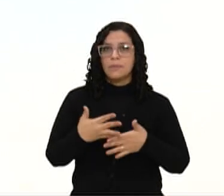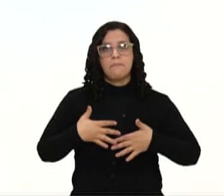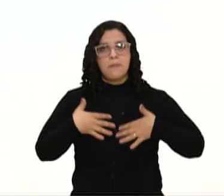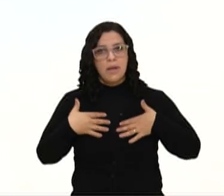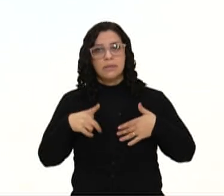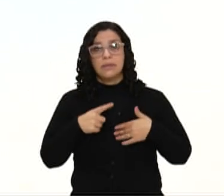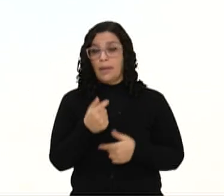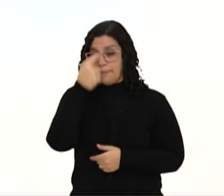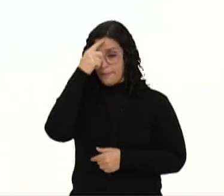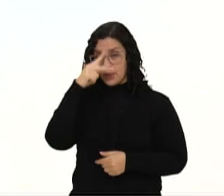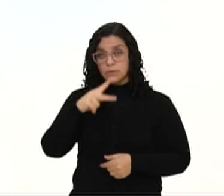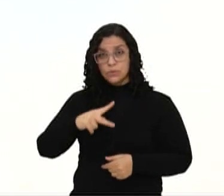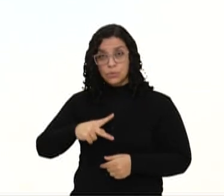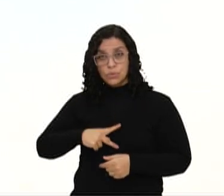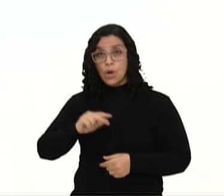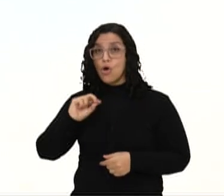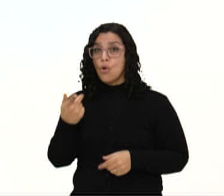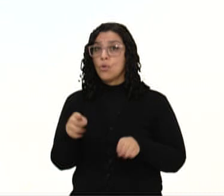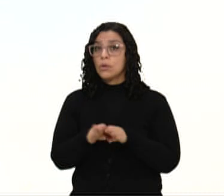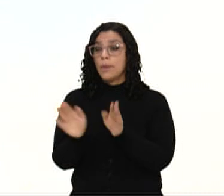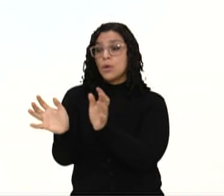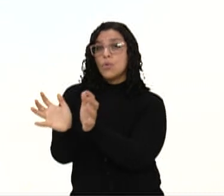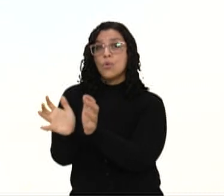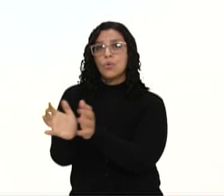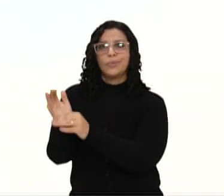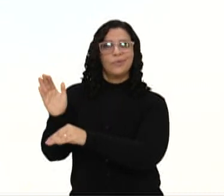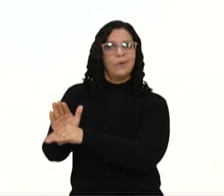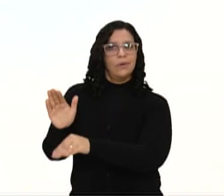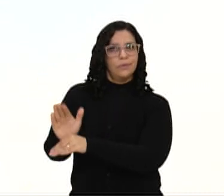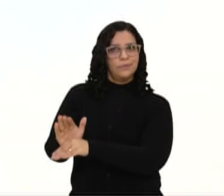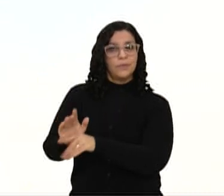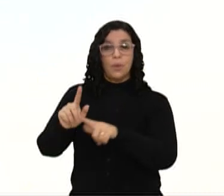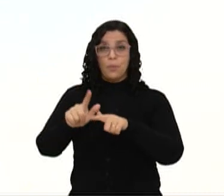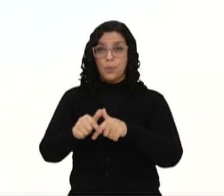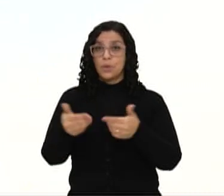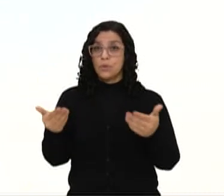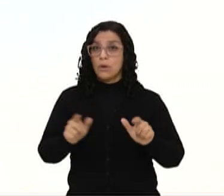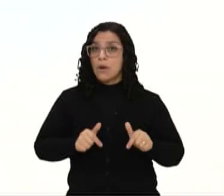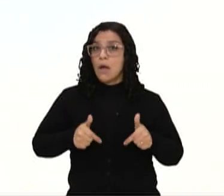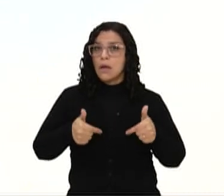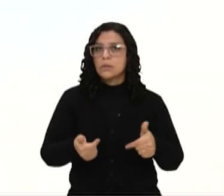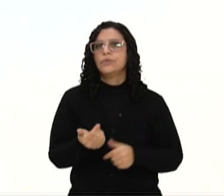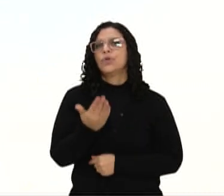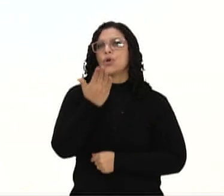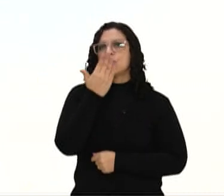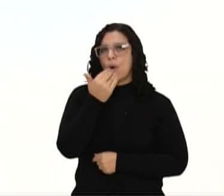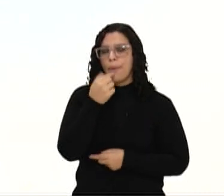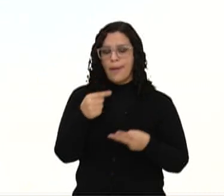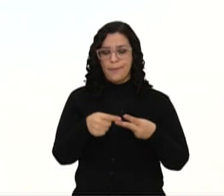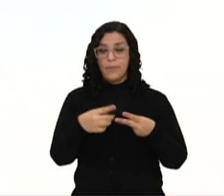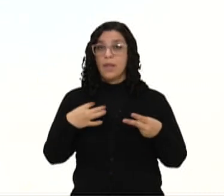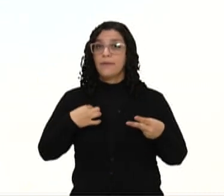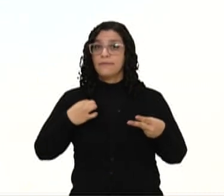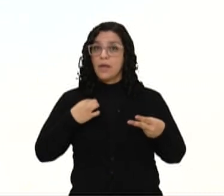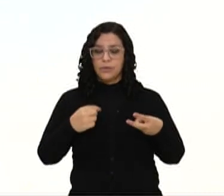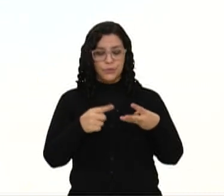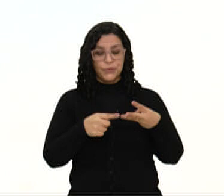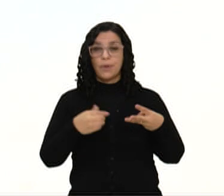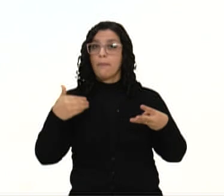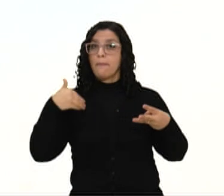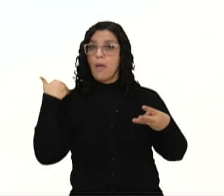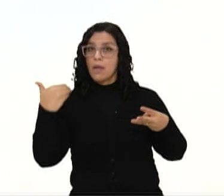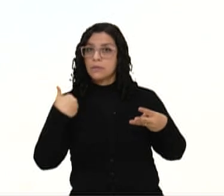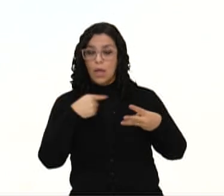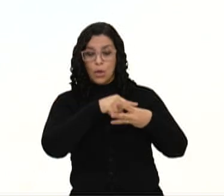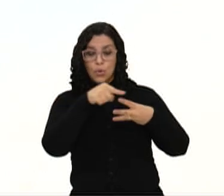pessoal, individual ou de um grupo, né? Desta maneira, a ação de comer, vestir e até mesmo o lazer são